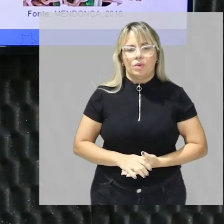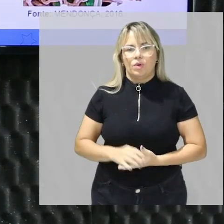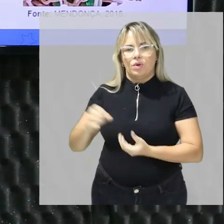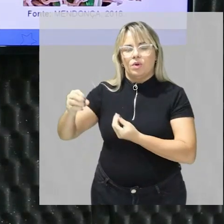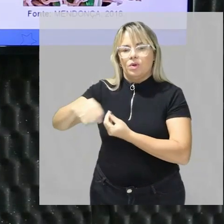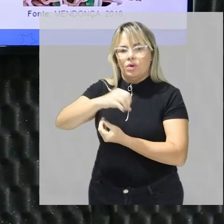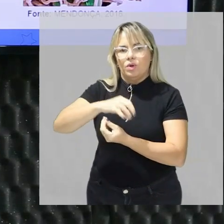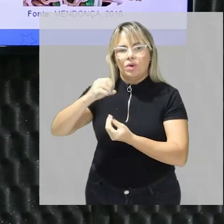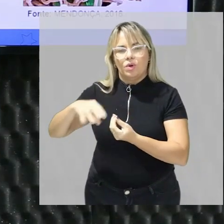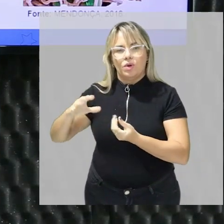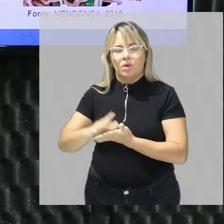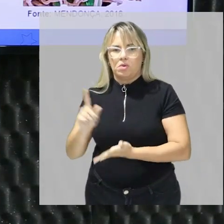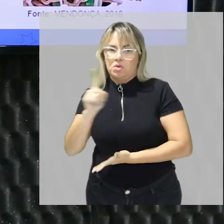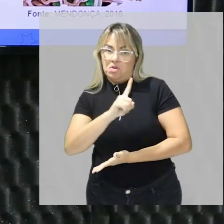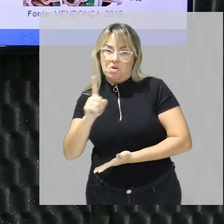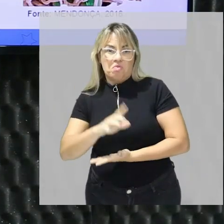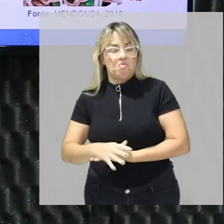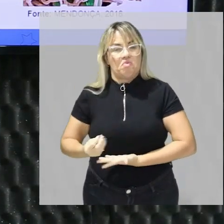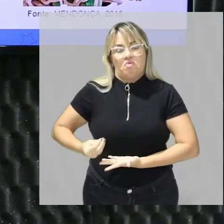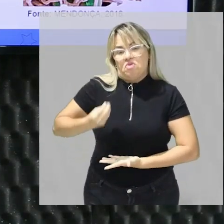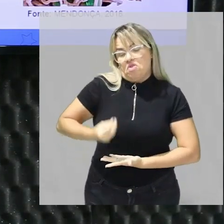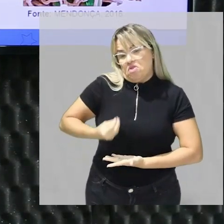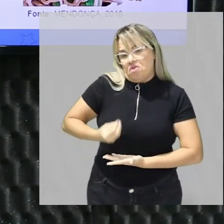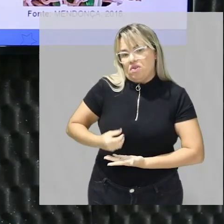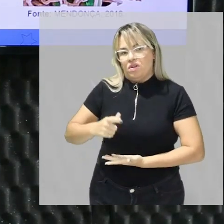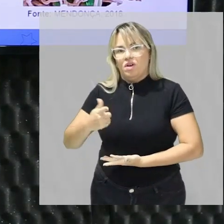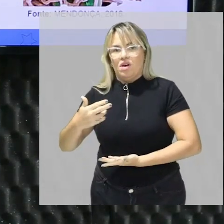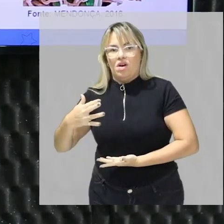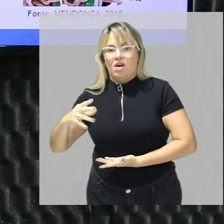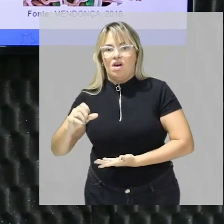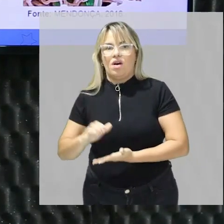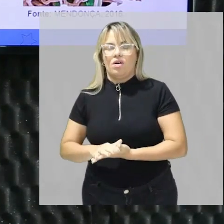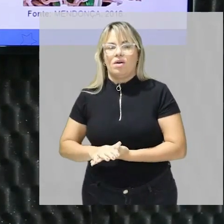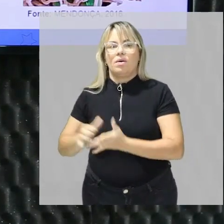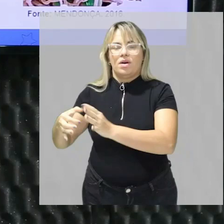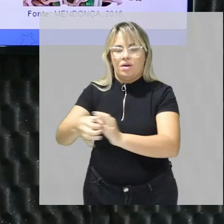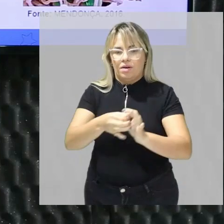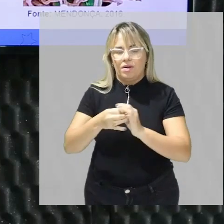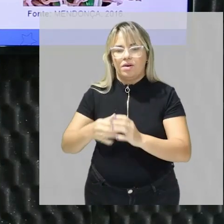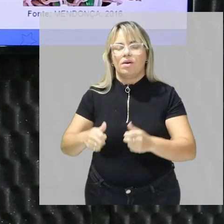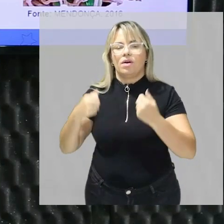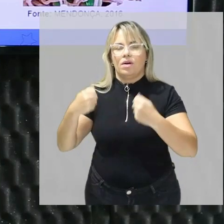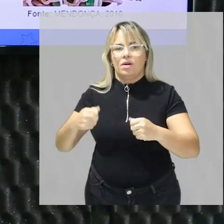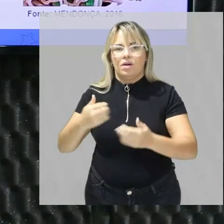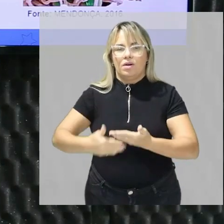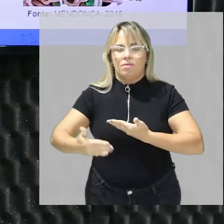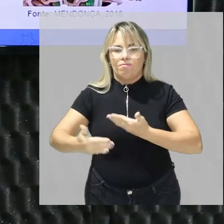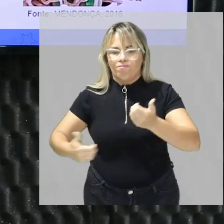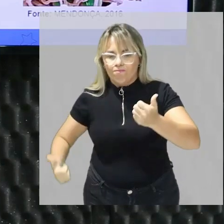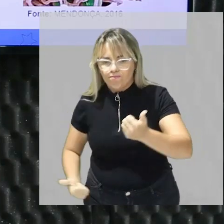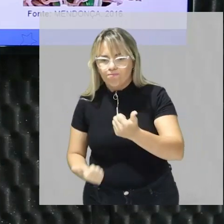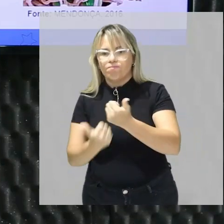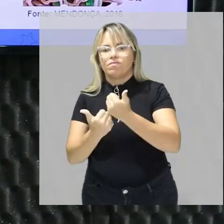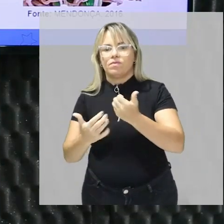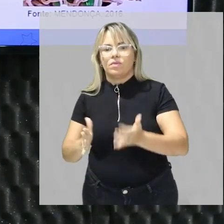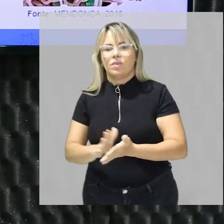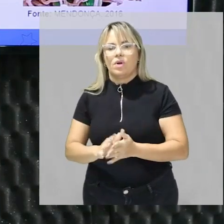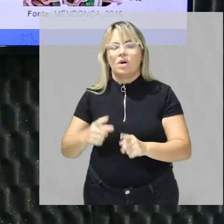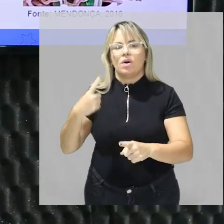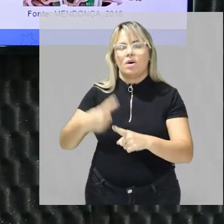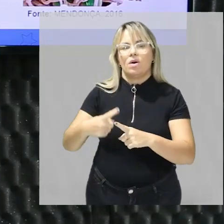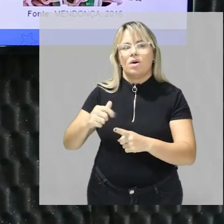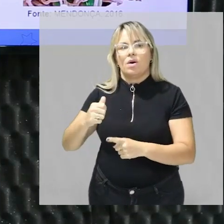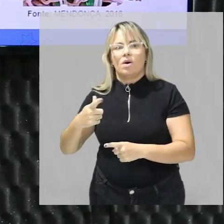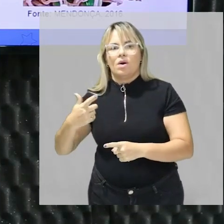fungos não vivem sem essas algas e essas algas não vivem sem esses fungos. Ambos estão se ajudando, porque as algas,